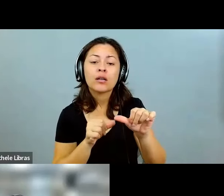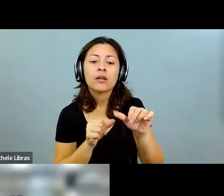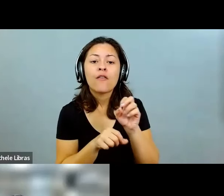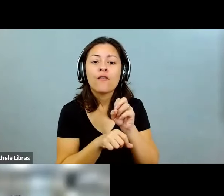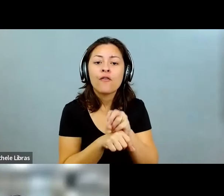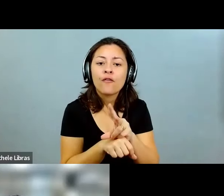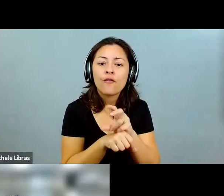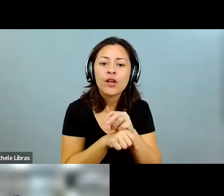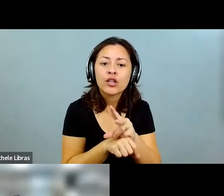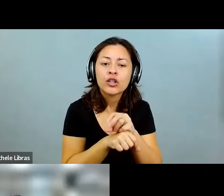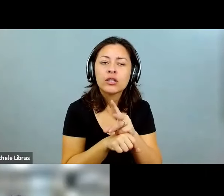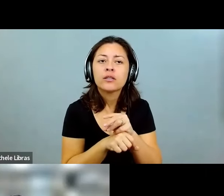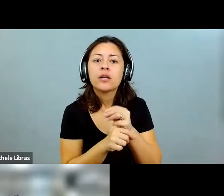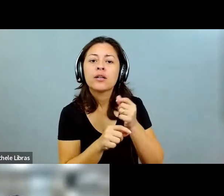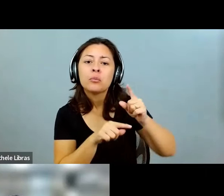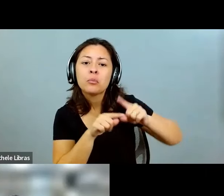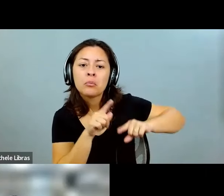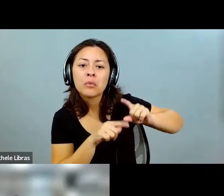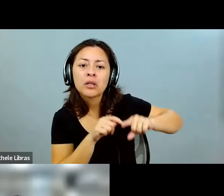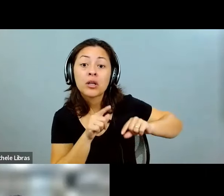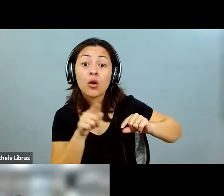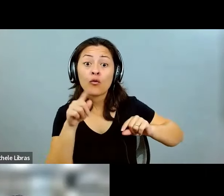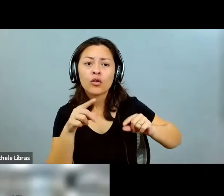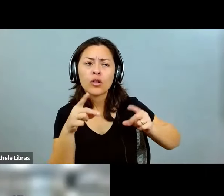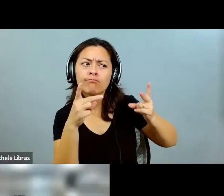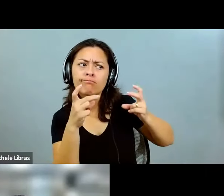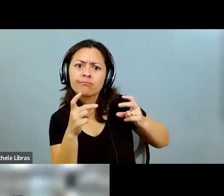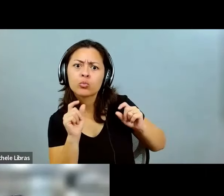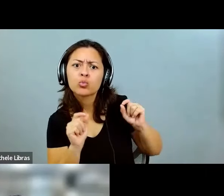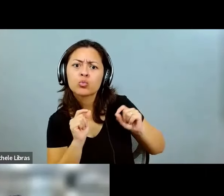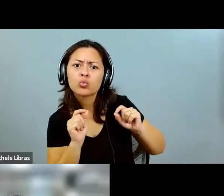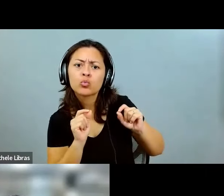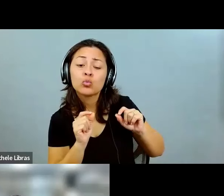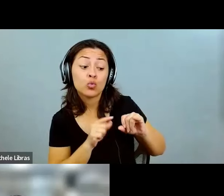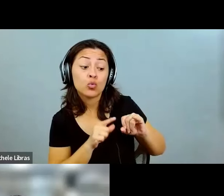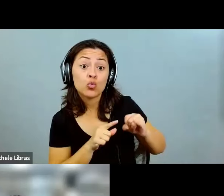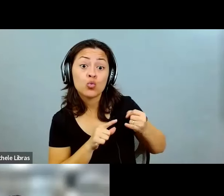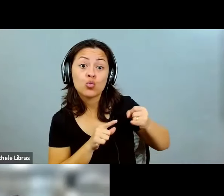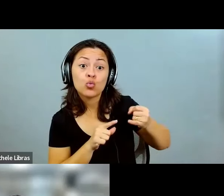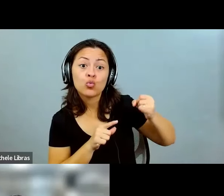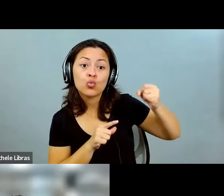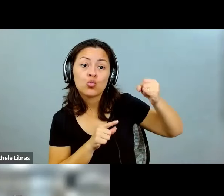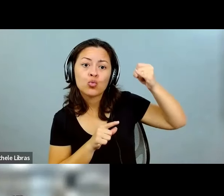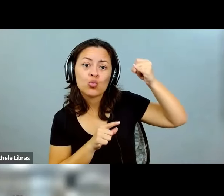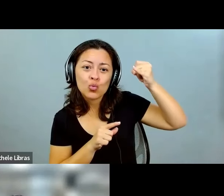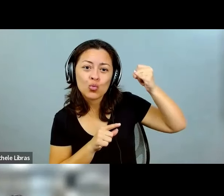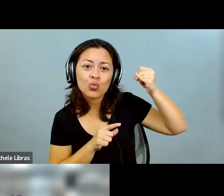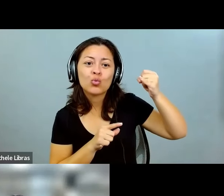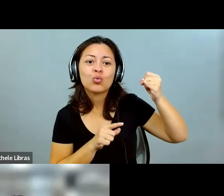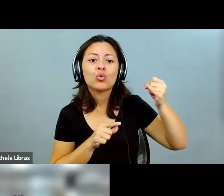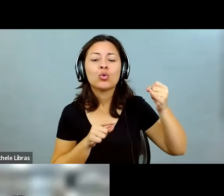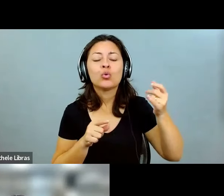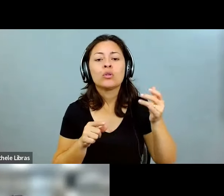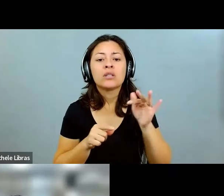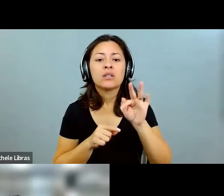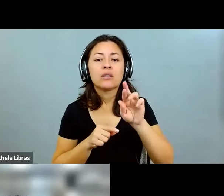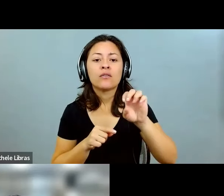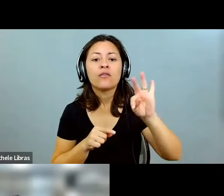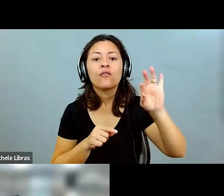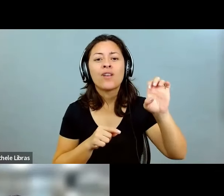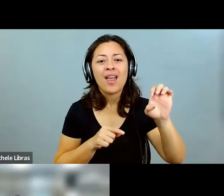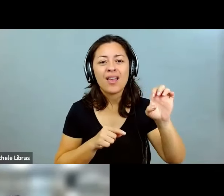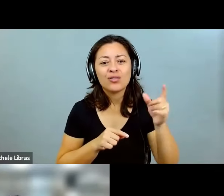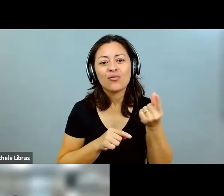insumos se já conseguem ter uma visibilidade melhor o juros né ou seja o carrego o custo de carrego talvez não tão tão tão baixo quanto